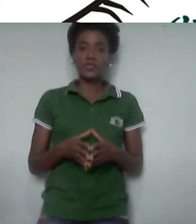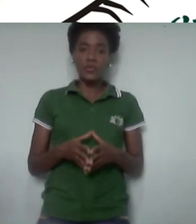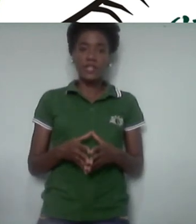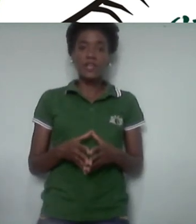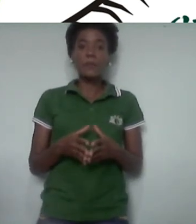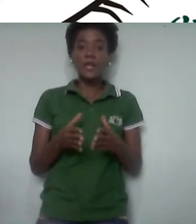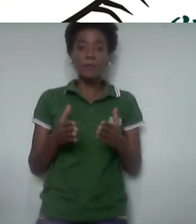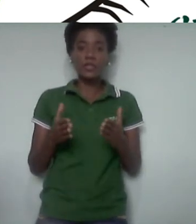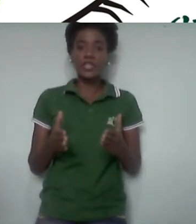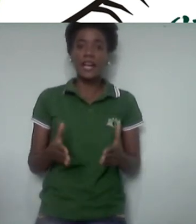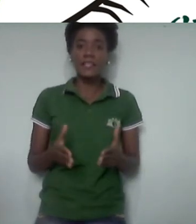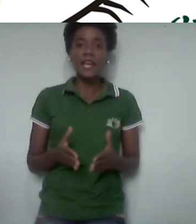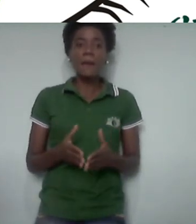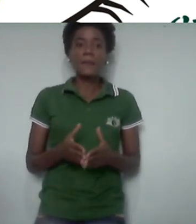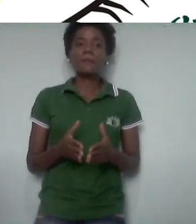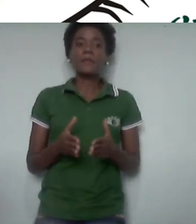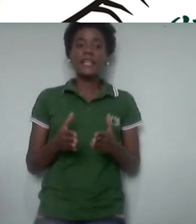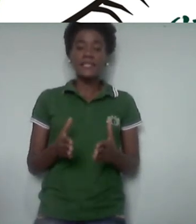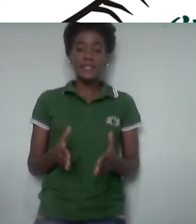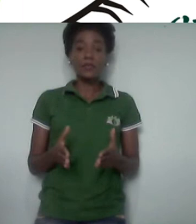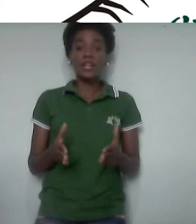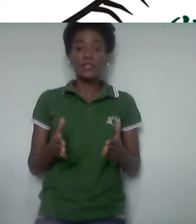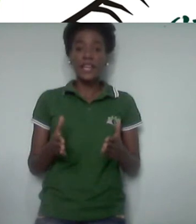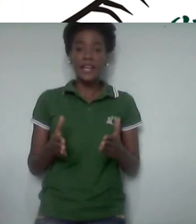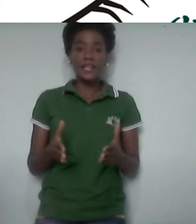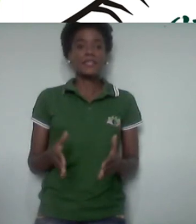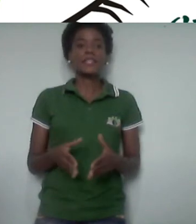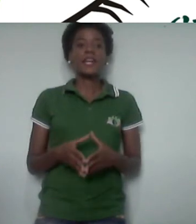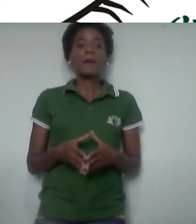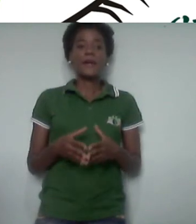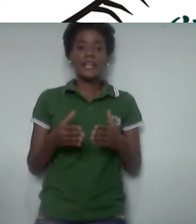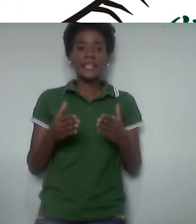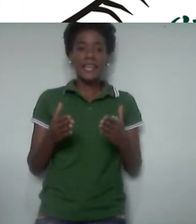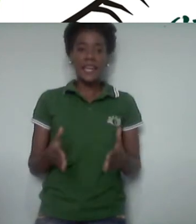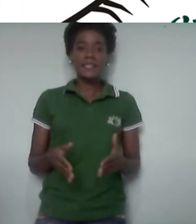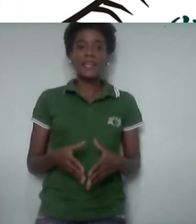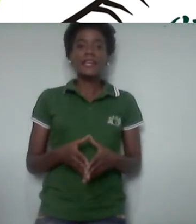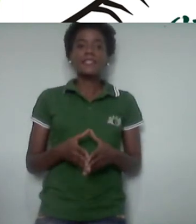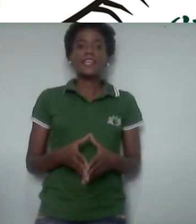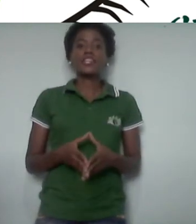e dos seus gestores são primordiais para a aplicação da ODS,